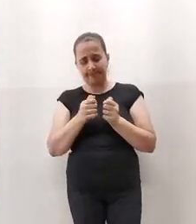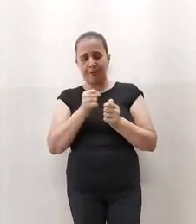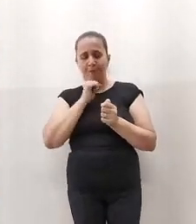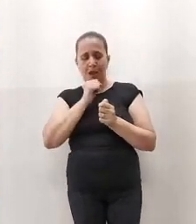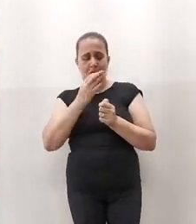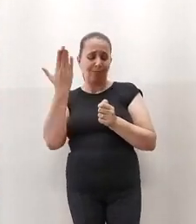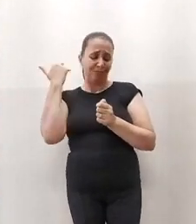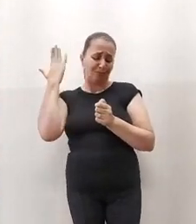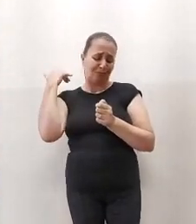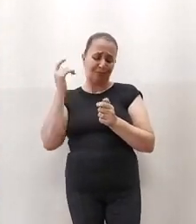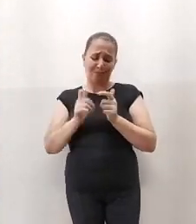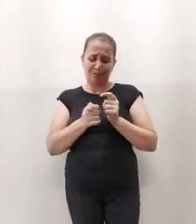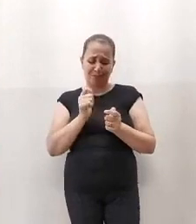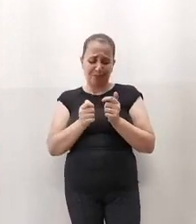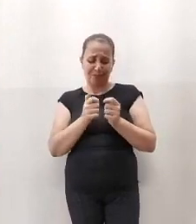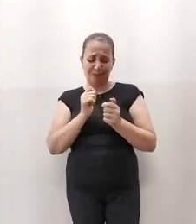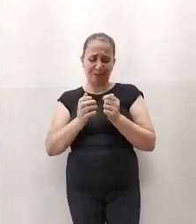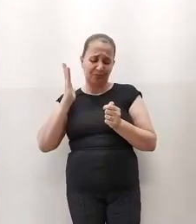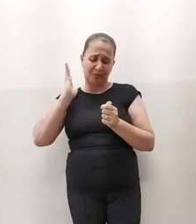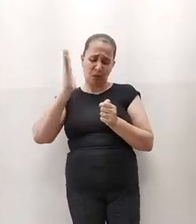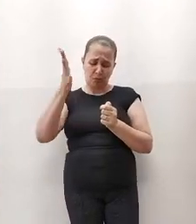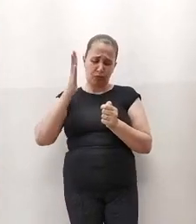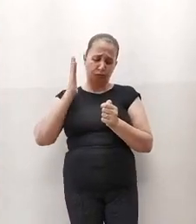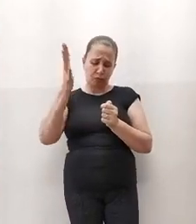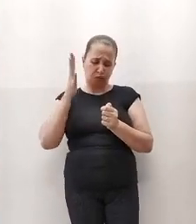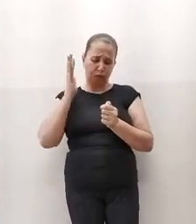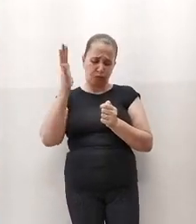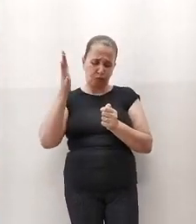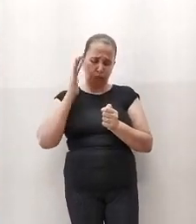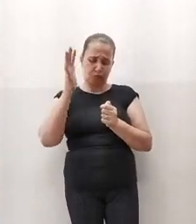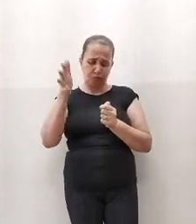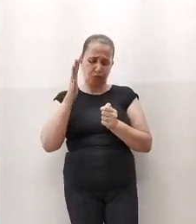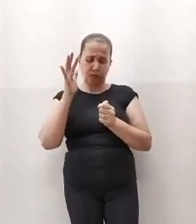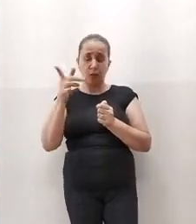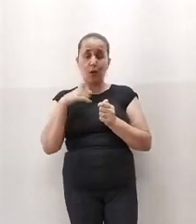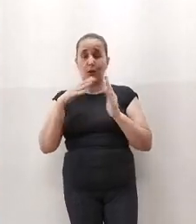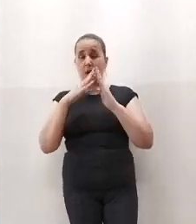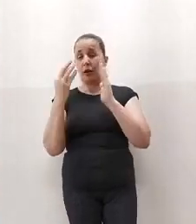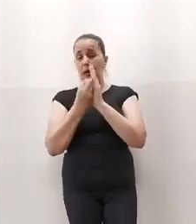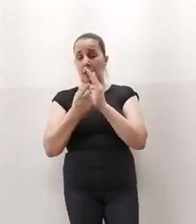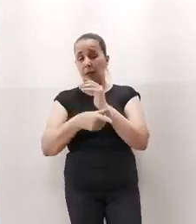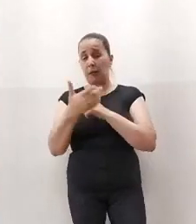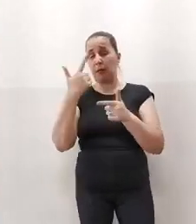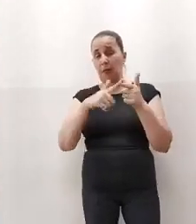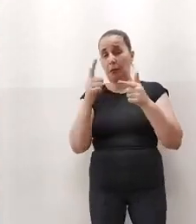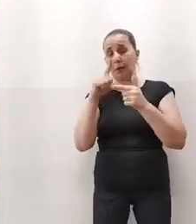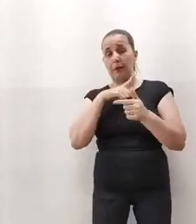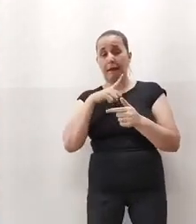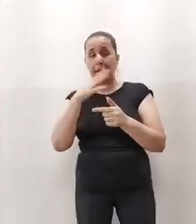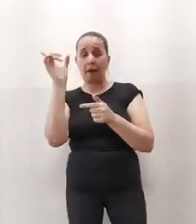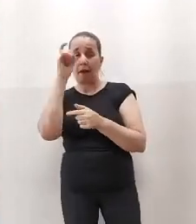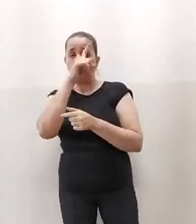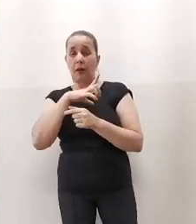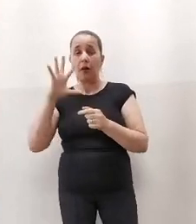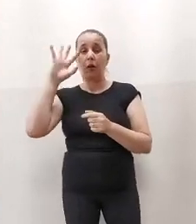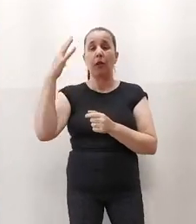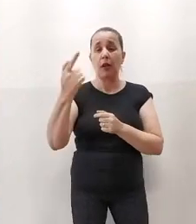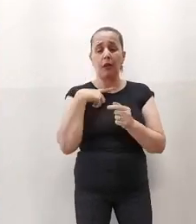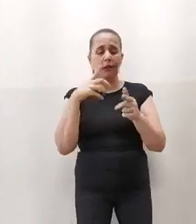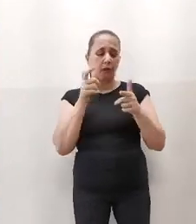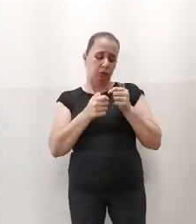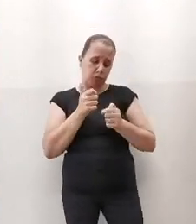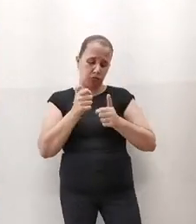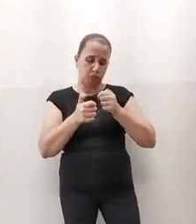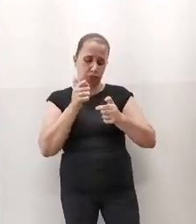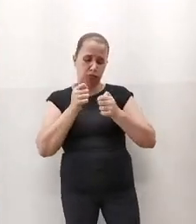que você teve, de frustrações que você teve, de igrejas que você passou, problemas que você tem para resolver, e você fica